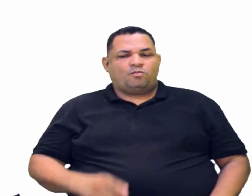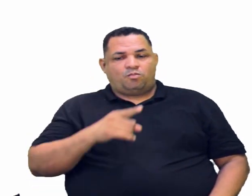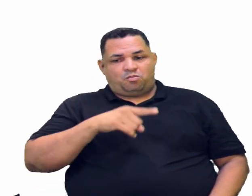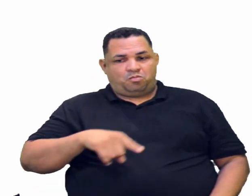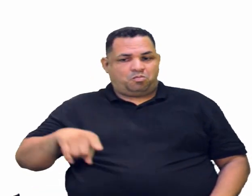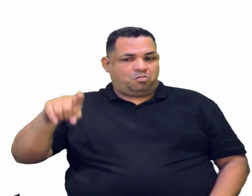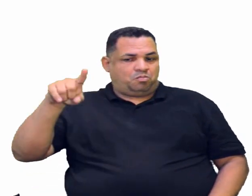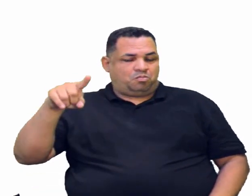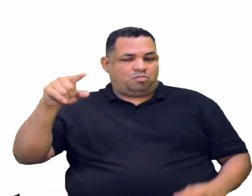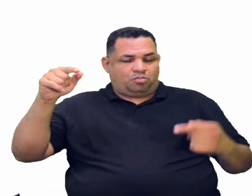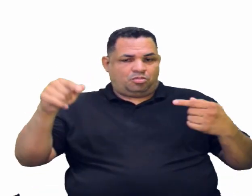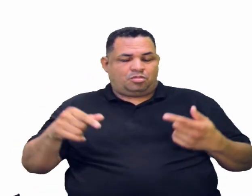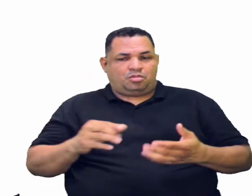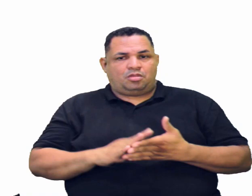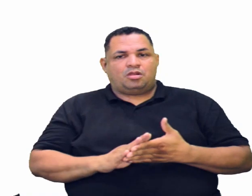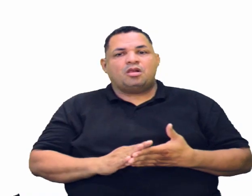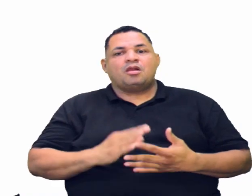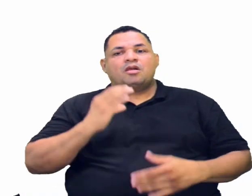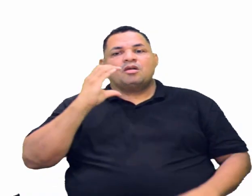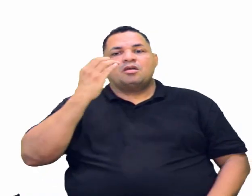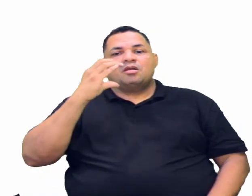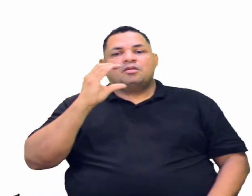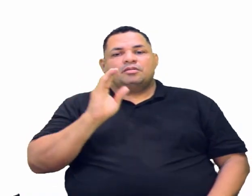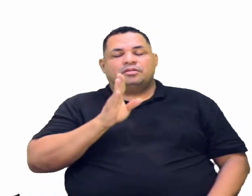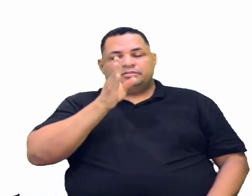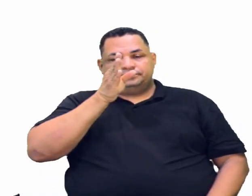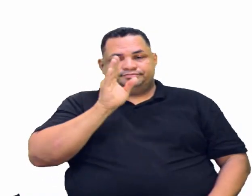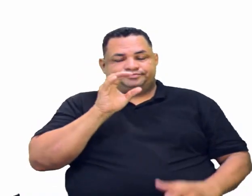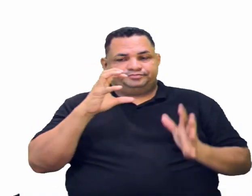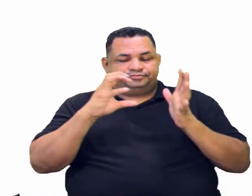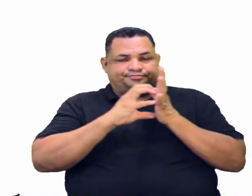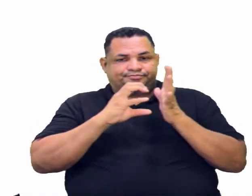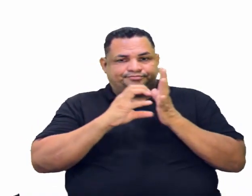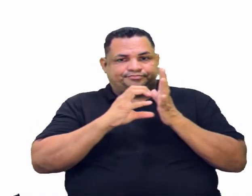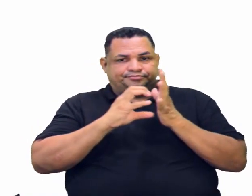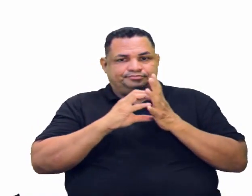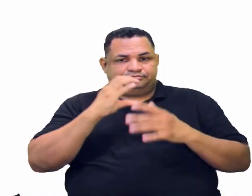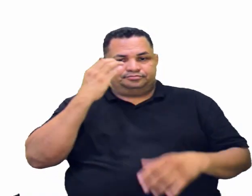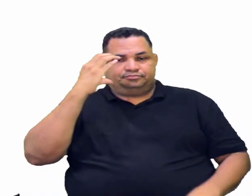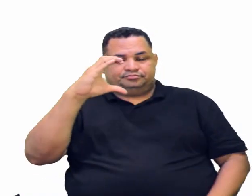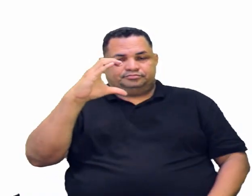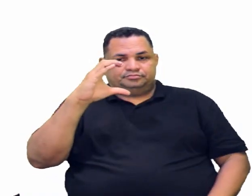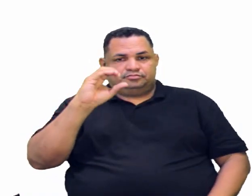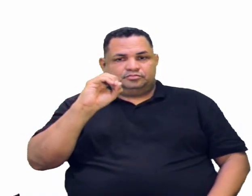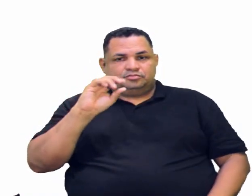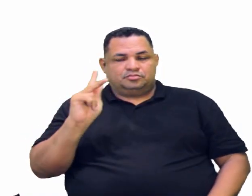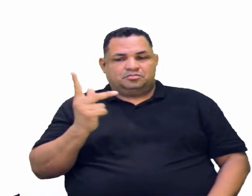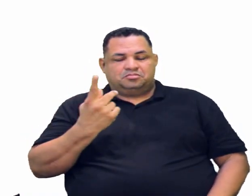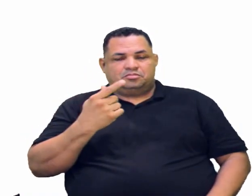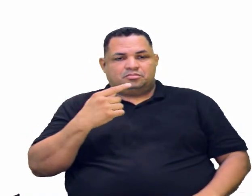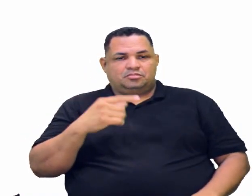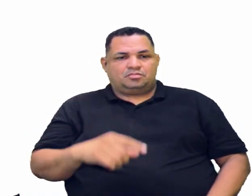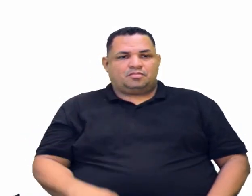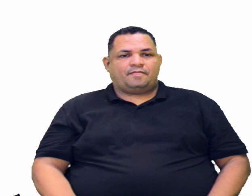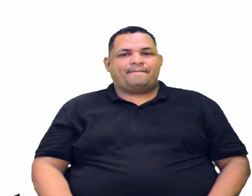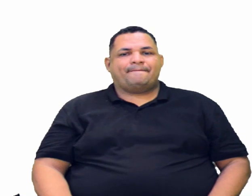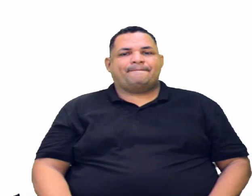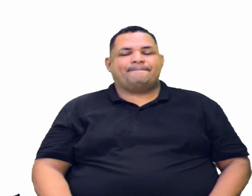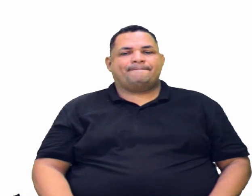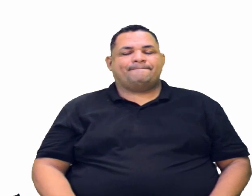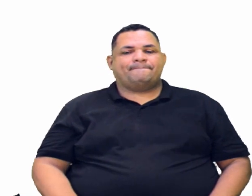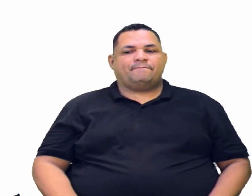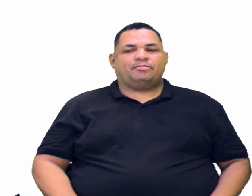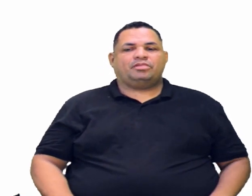esse outro aqui, e o carbono do centro é o que estava com a carbonila, é esse cara aqui, ó. Esse é o carbono do